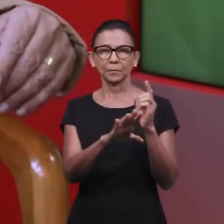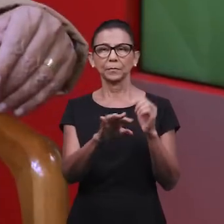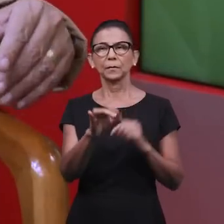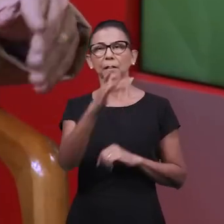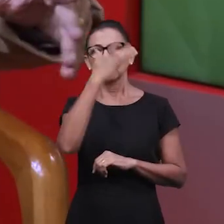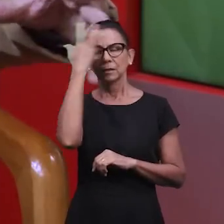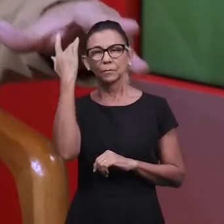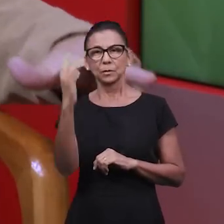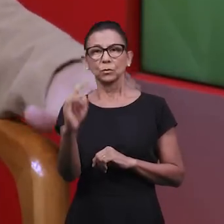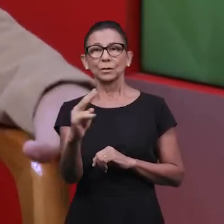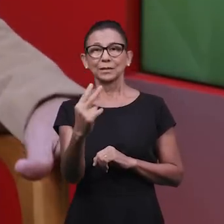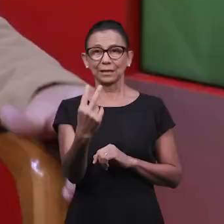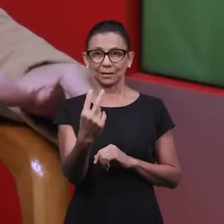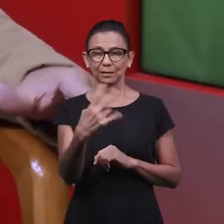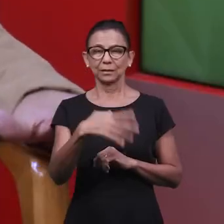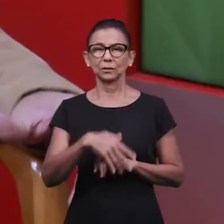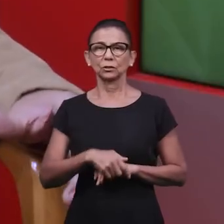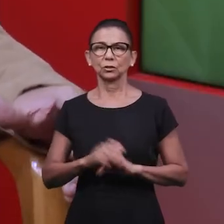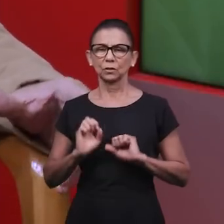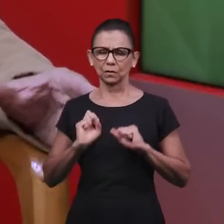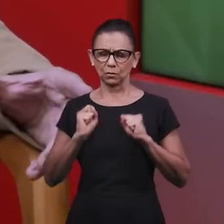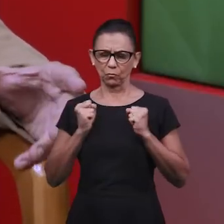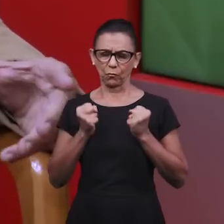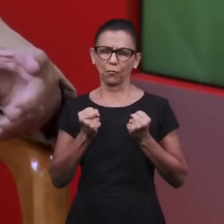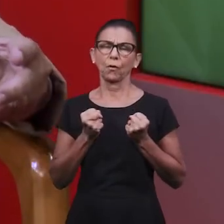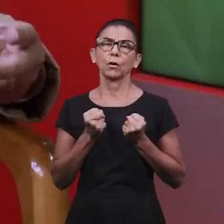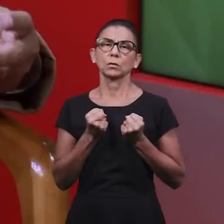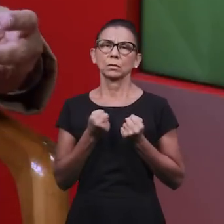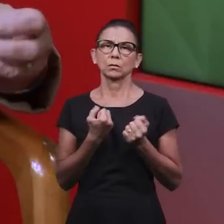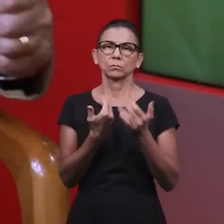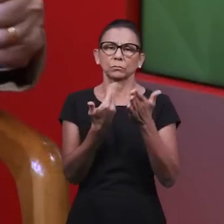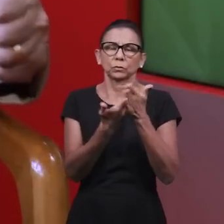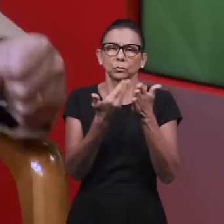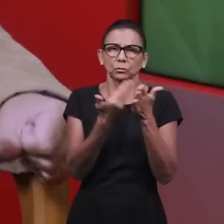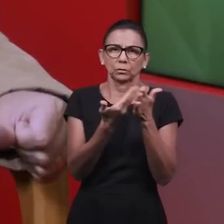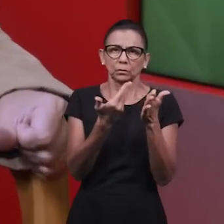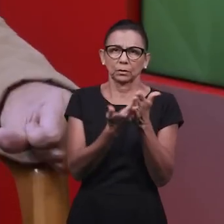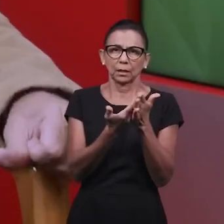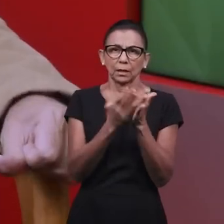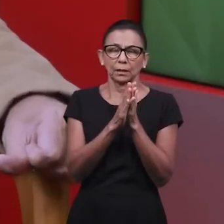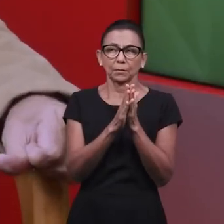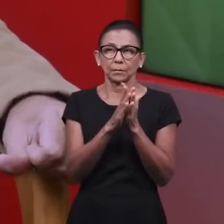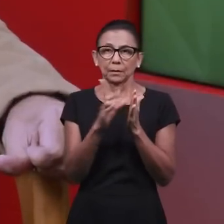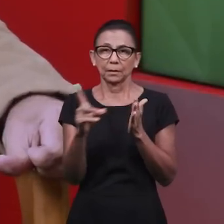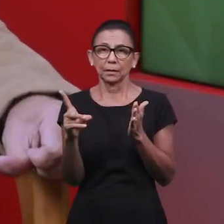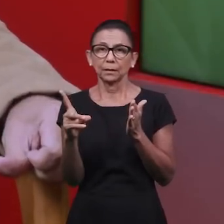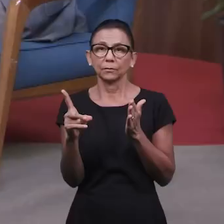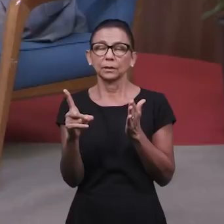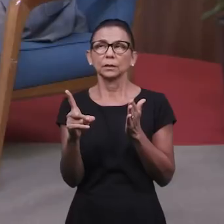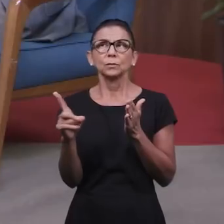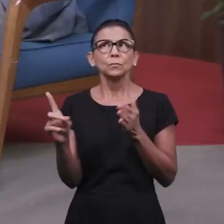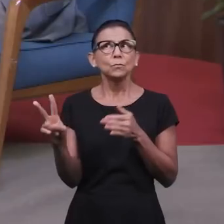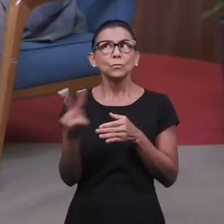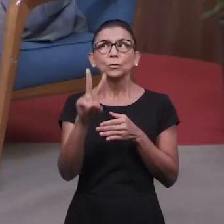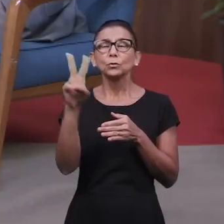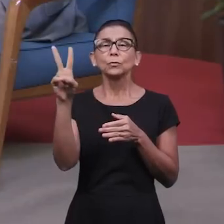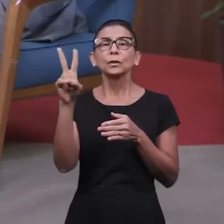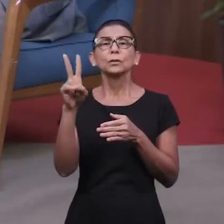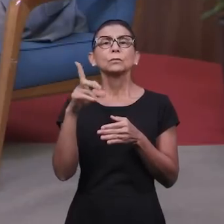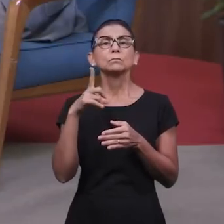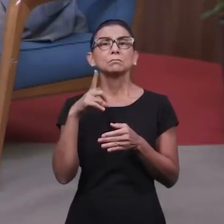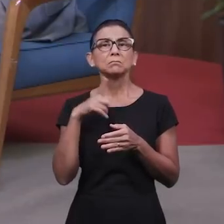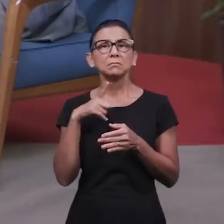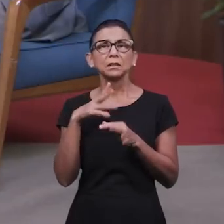se inteirando da palavra, estudando, como é que eles começam a dar valor a doutrina. Glória a não é? Jesus. Você sempre